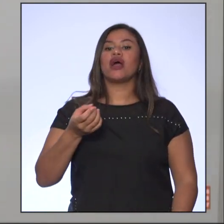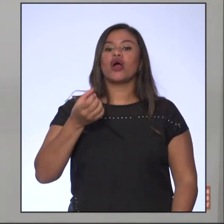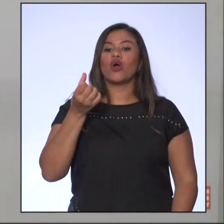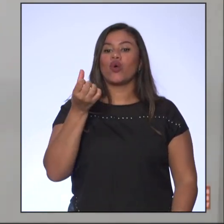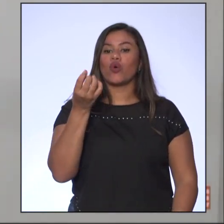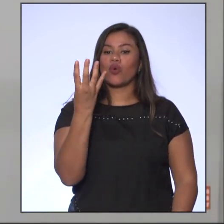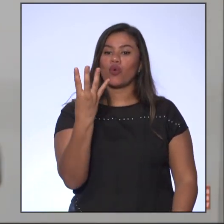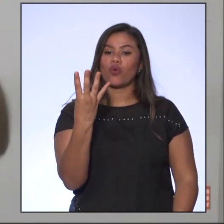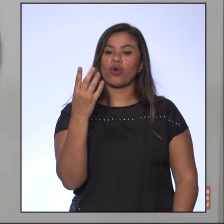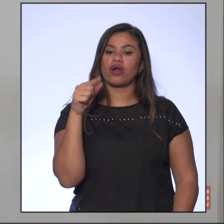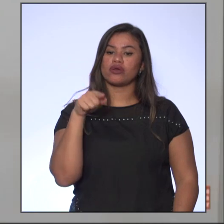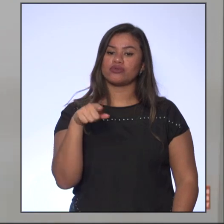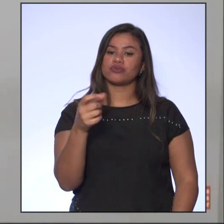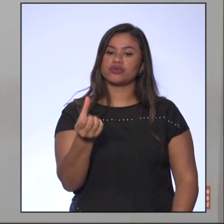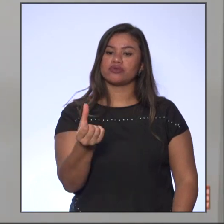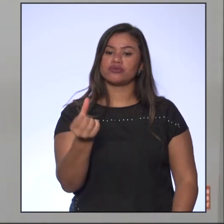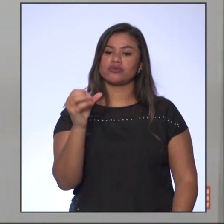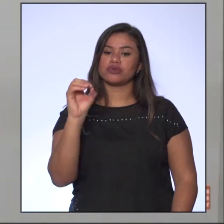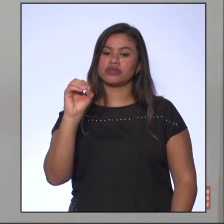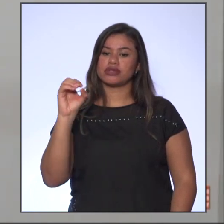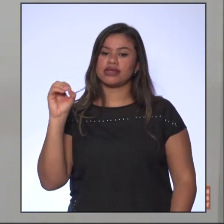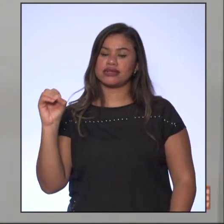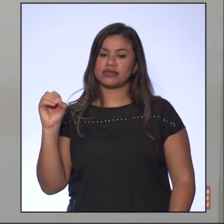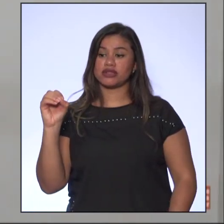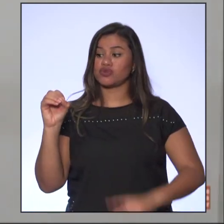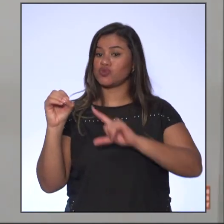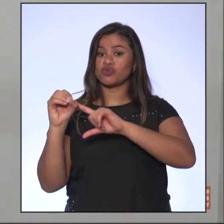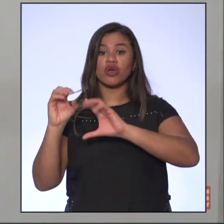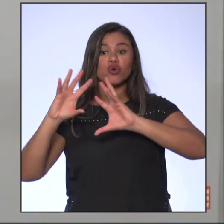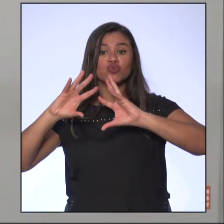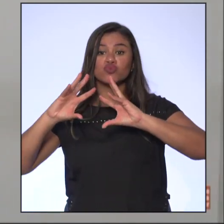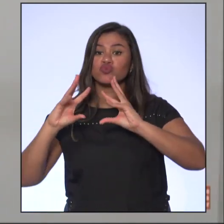4.600 internautas. Esse é o total. O que isso